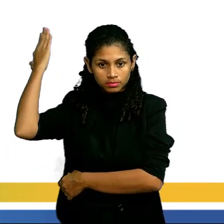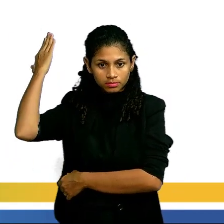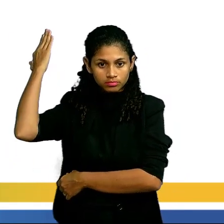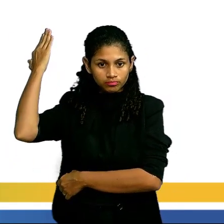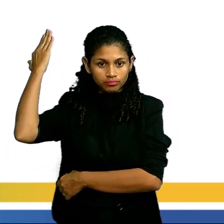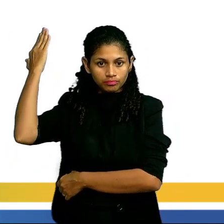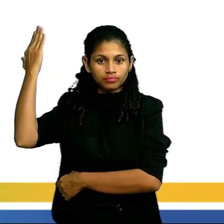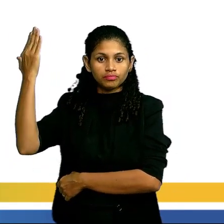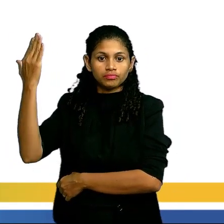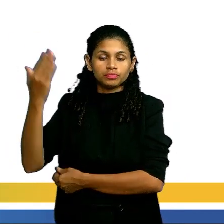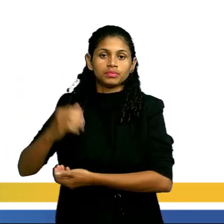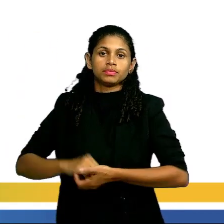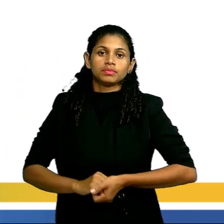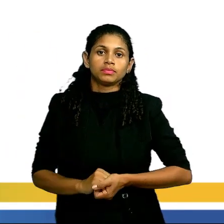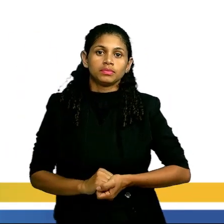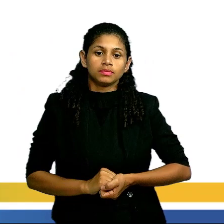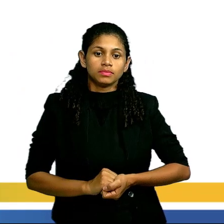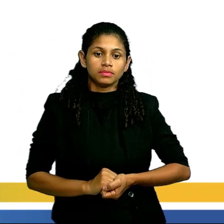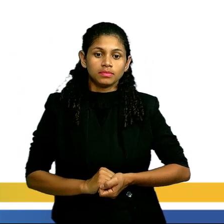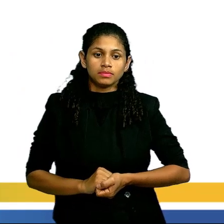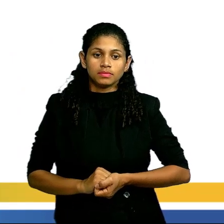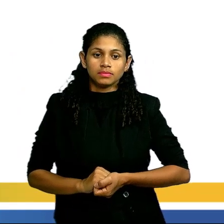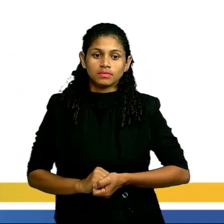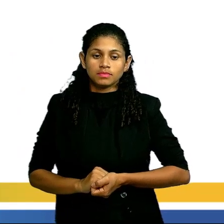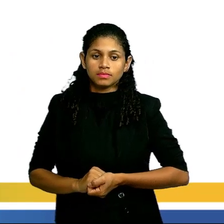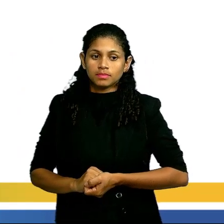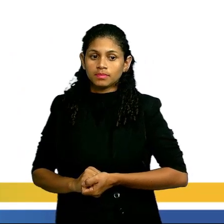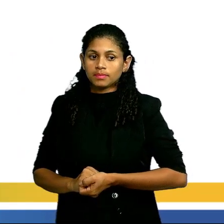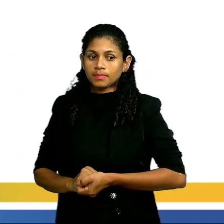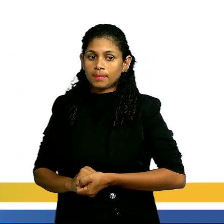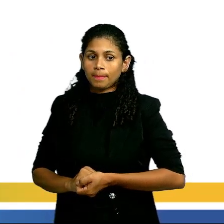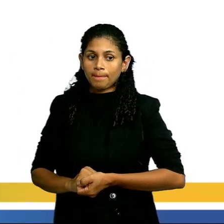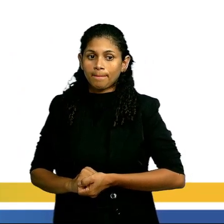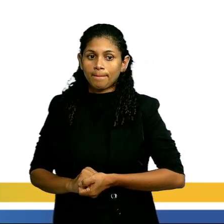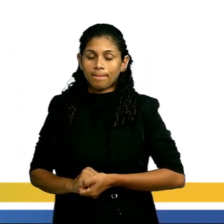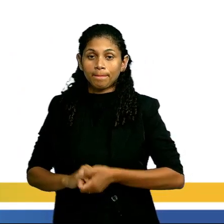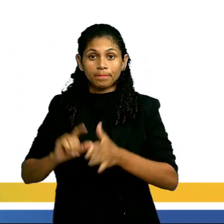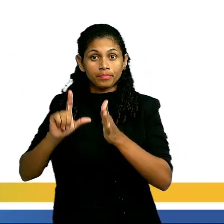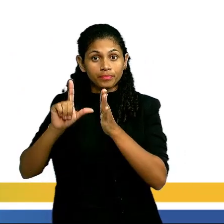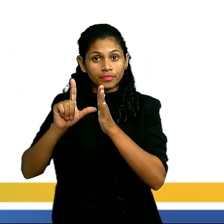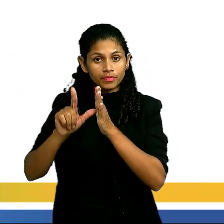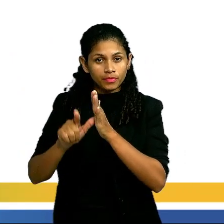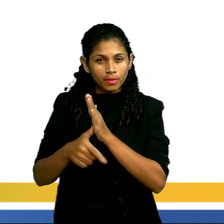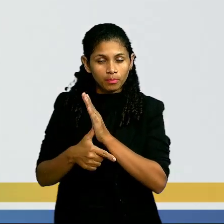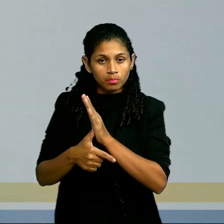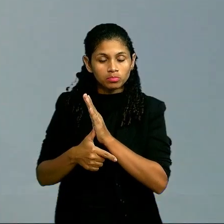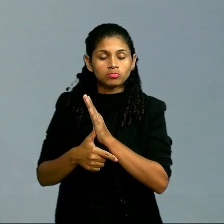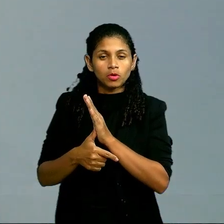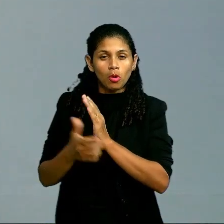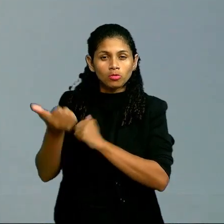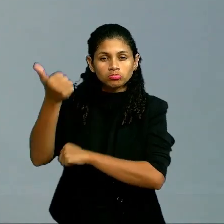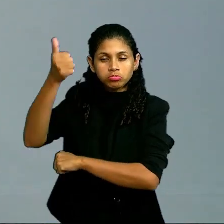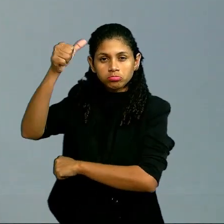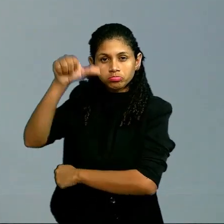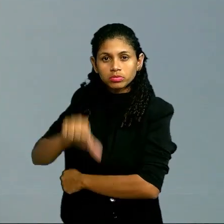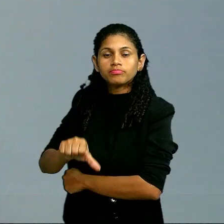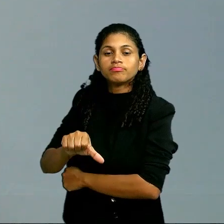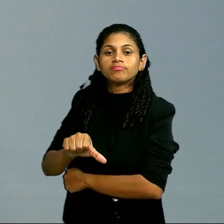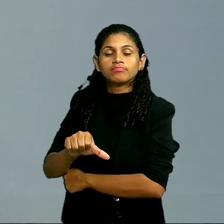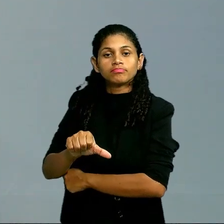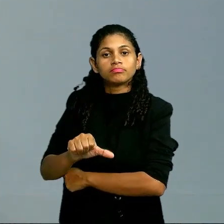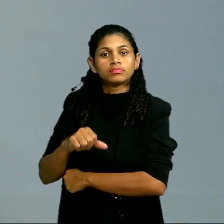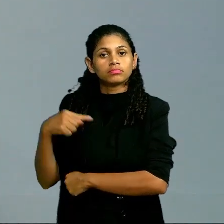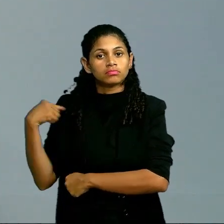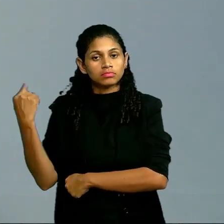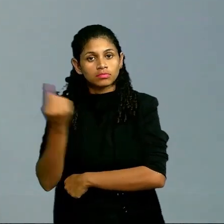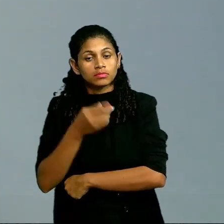que era o líder da União Soviética no momento. Depois dessa crise, né, dos mísseis de Cuba, nós vamos